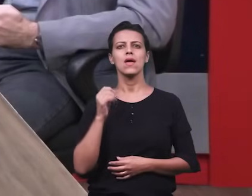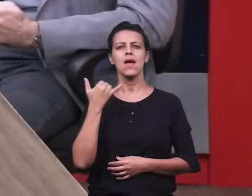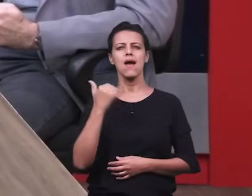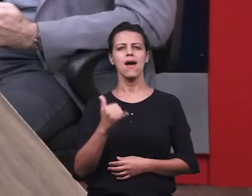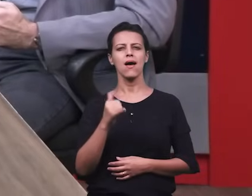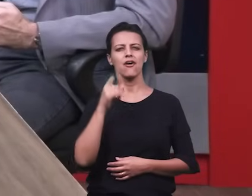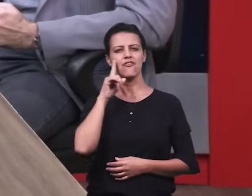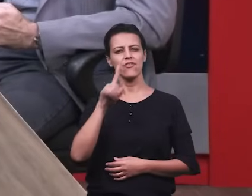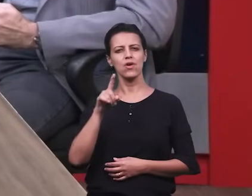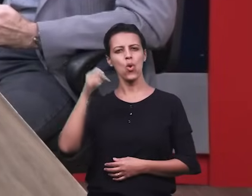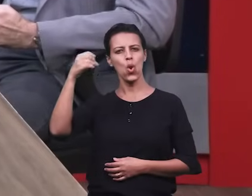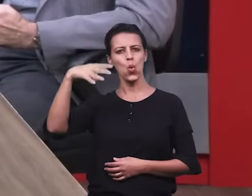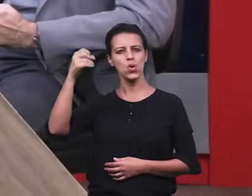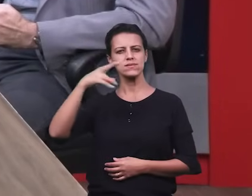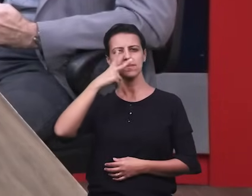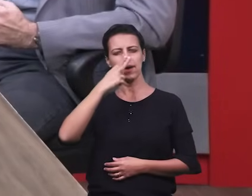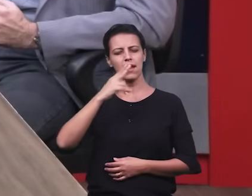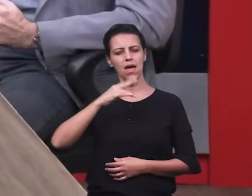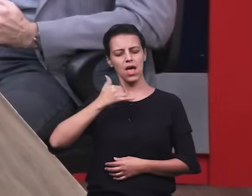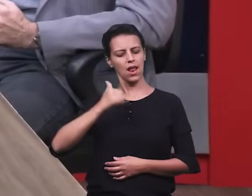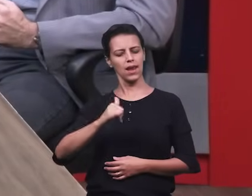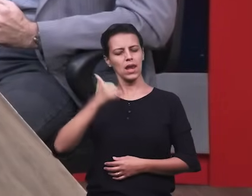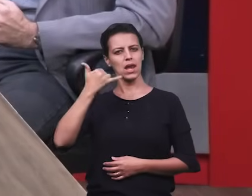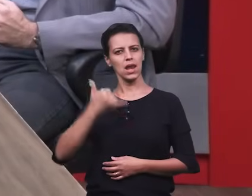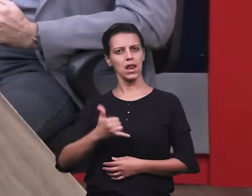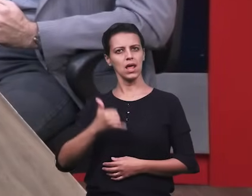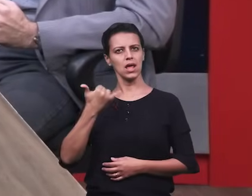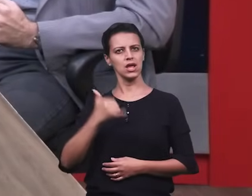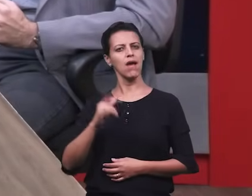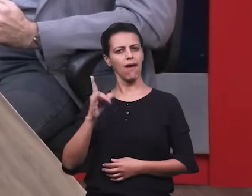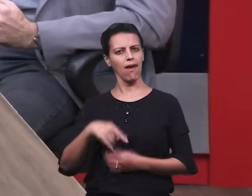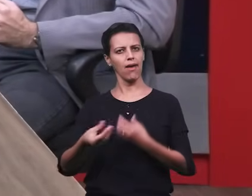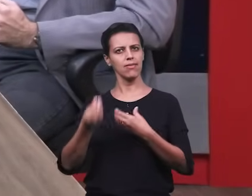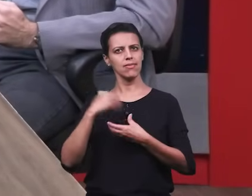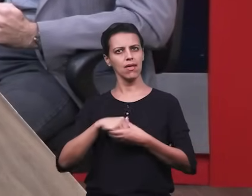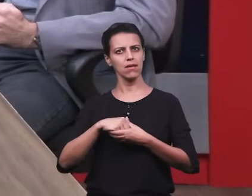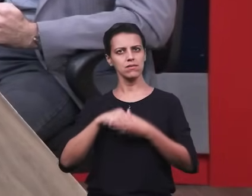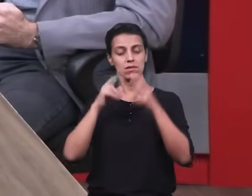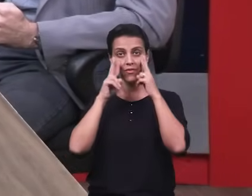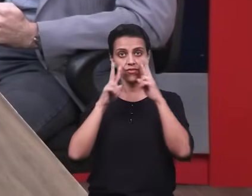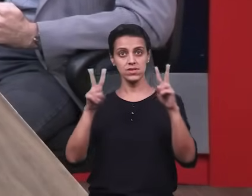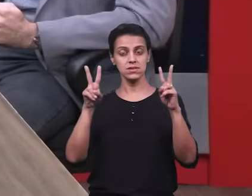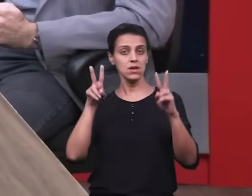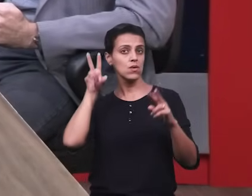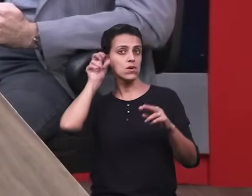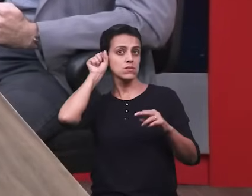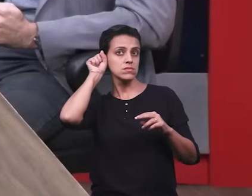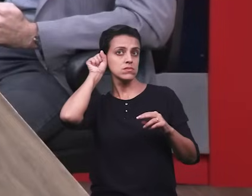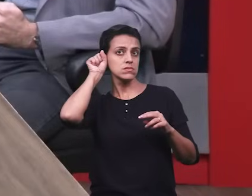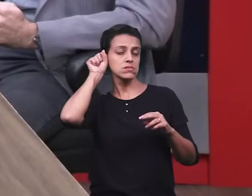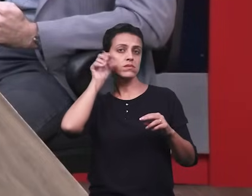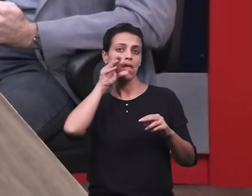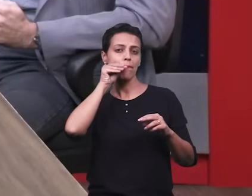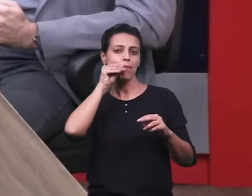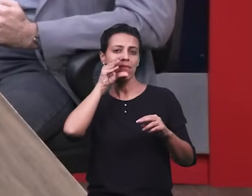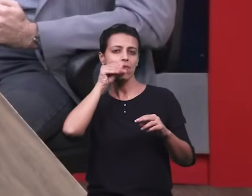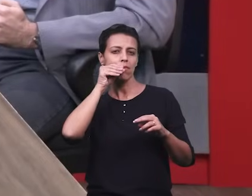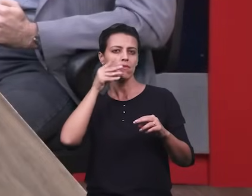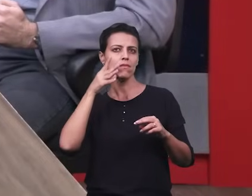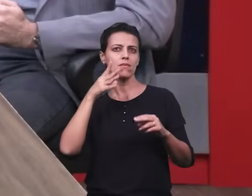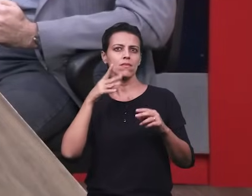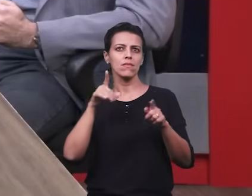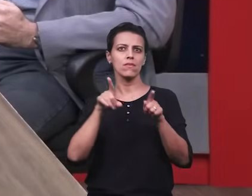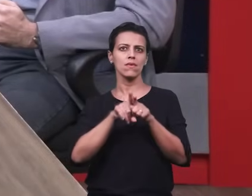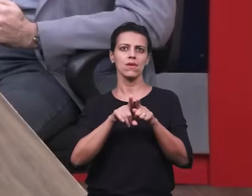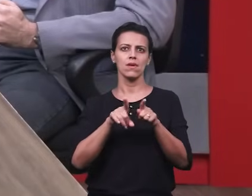as informações que o cérebro precisa. Então nós temos o sistema de visão, audição, do olfato,